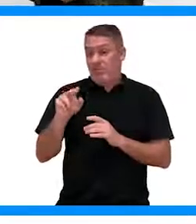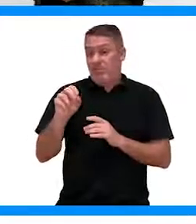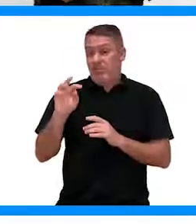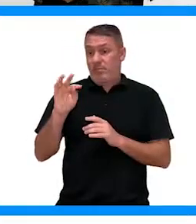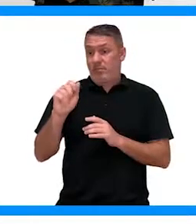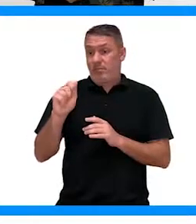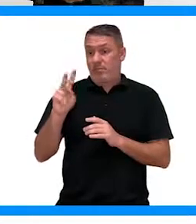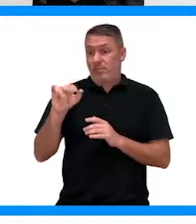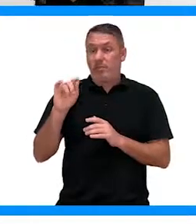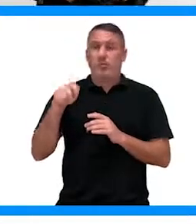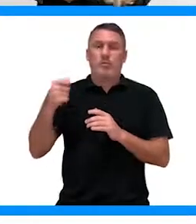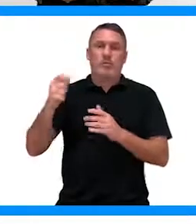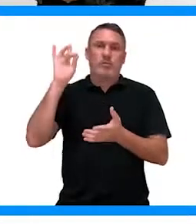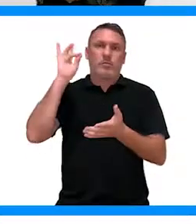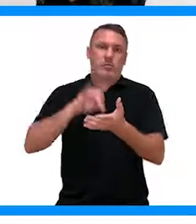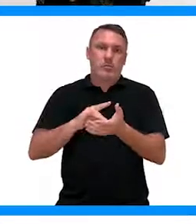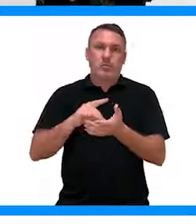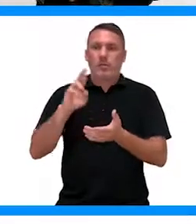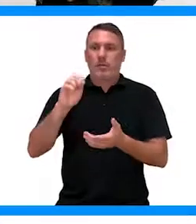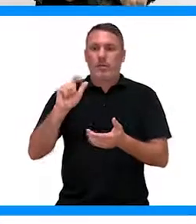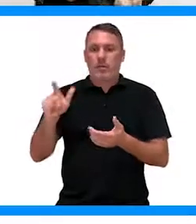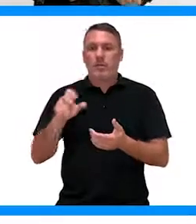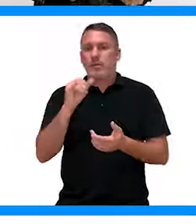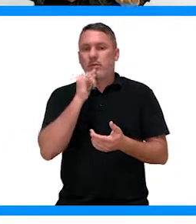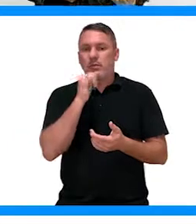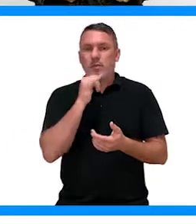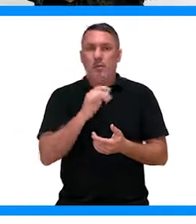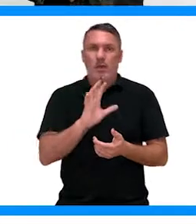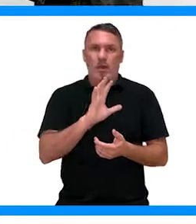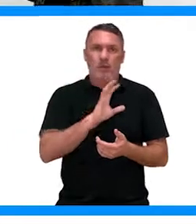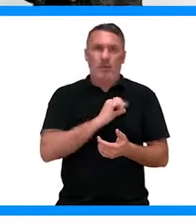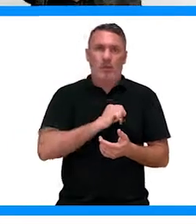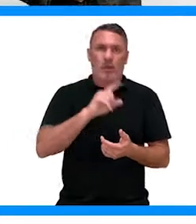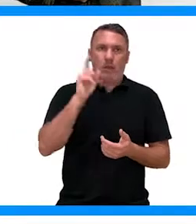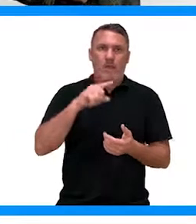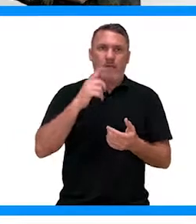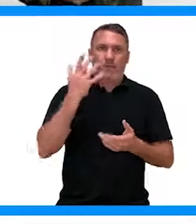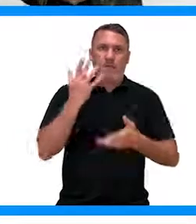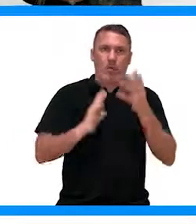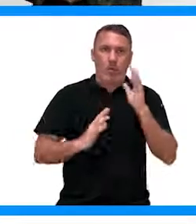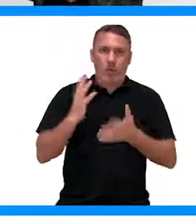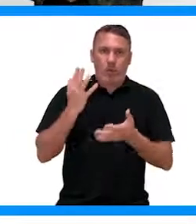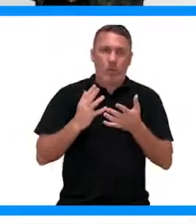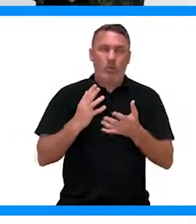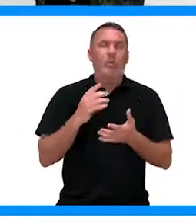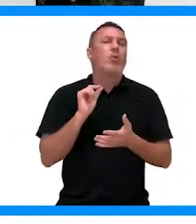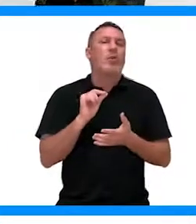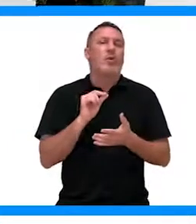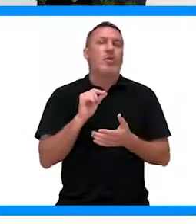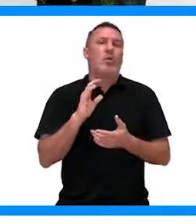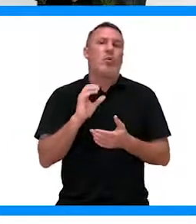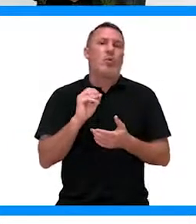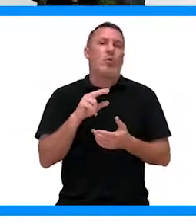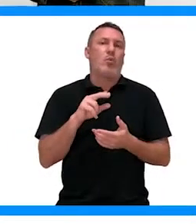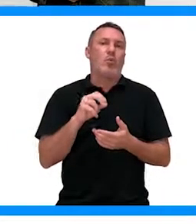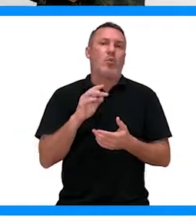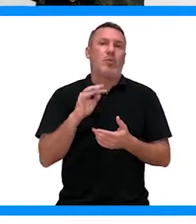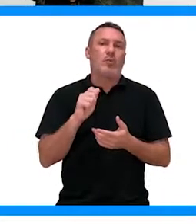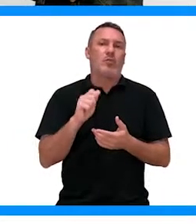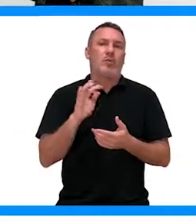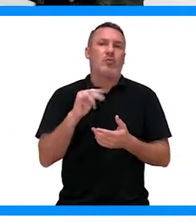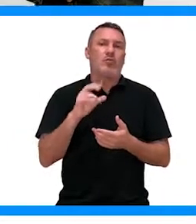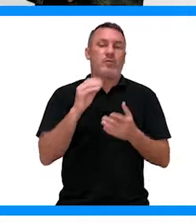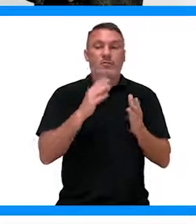sentido denotativo, eu tenho um sentido mais real. Então, se eu falo amor é fogo, eu estou usando a linguagem conotativa,